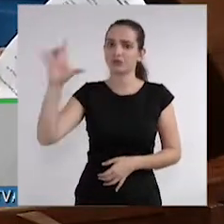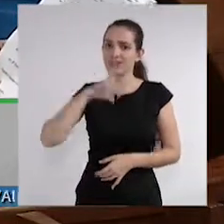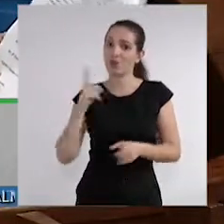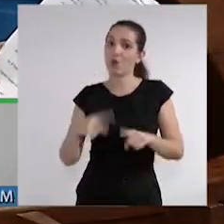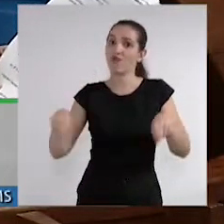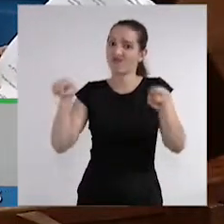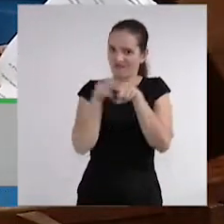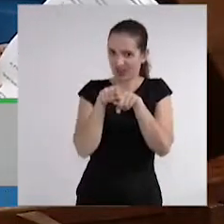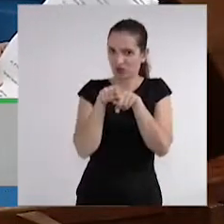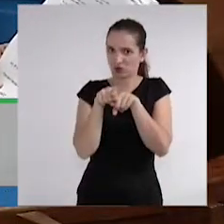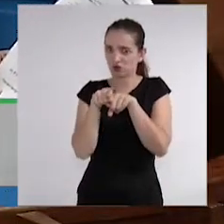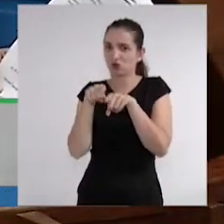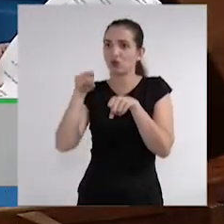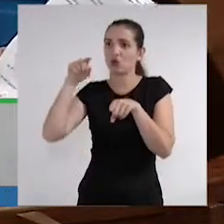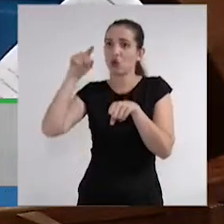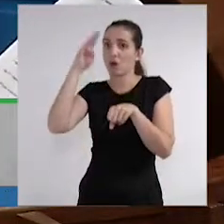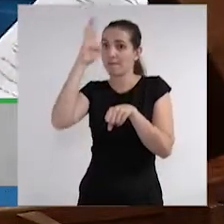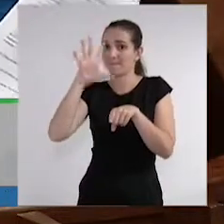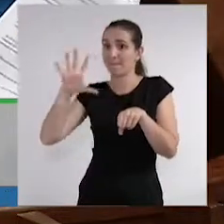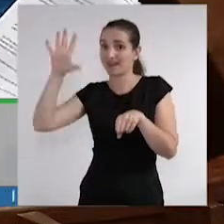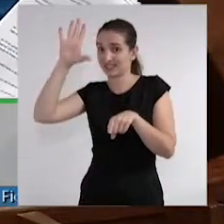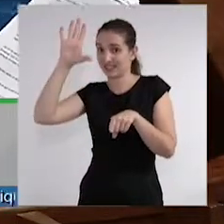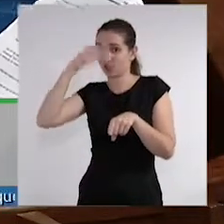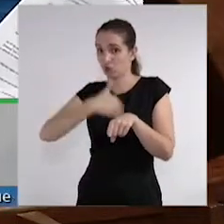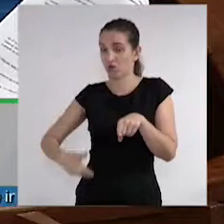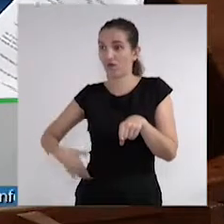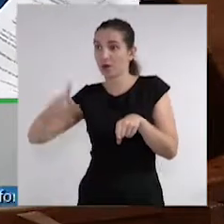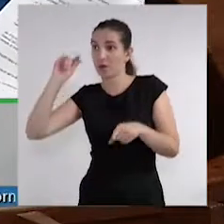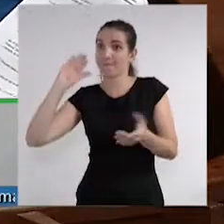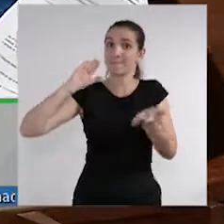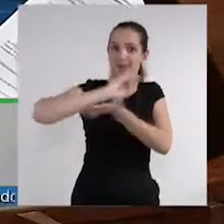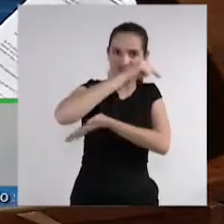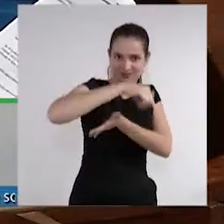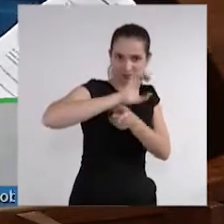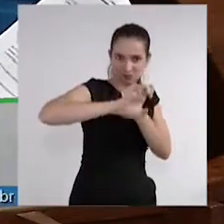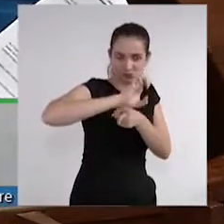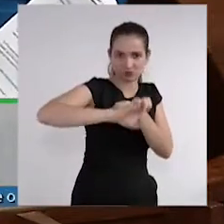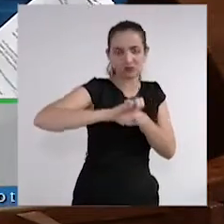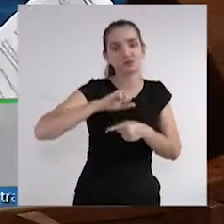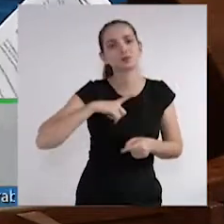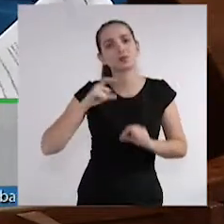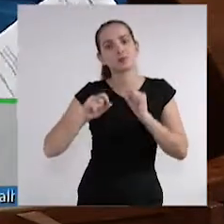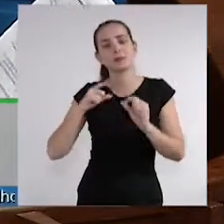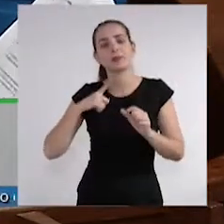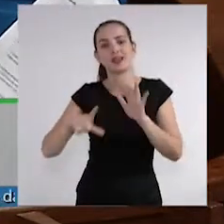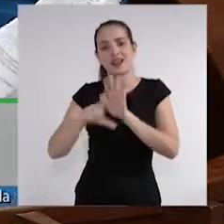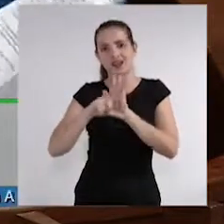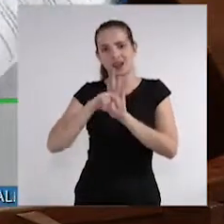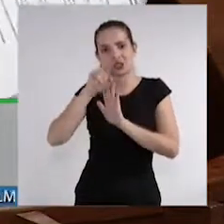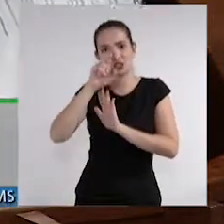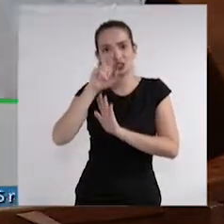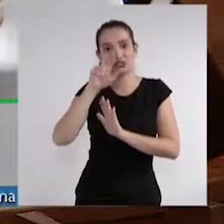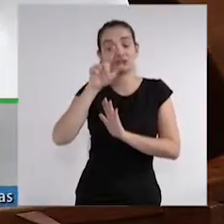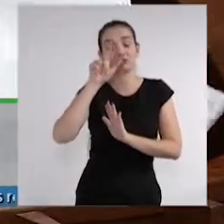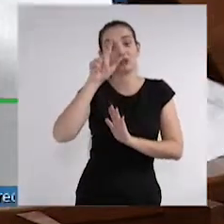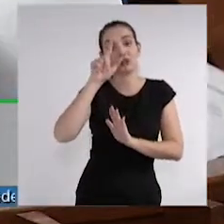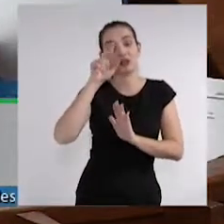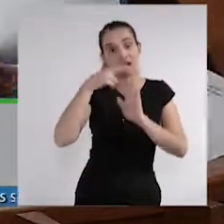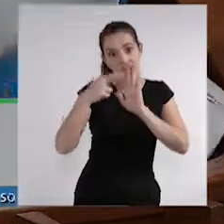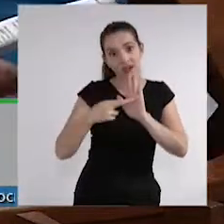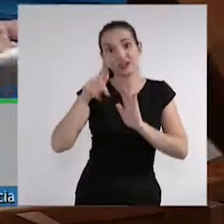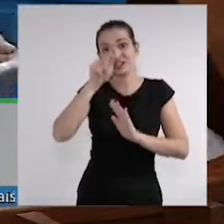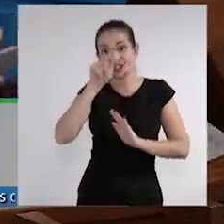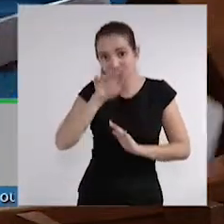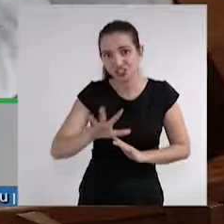Estado, não se aplica a lei a esses convênios, portanto, se usa a regra geral da lei da União. E só,